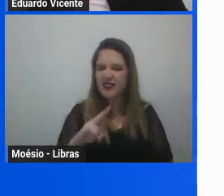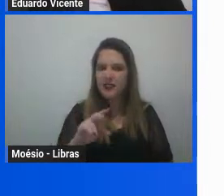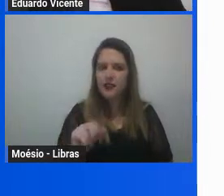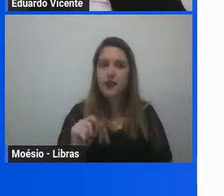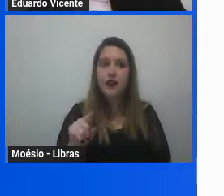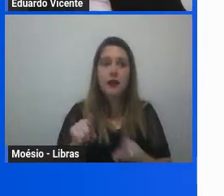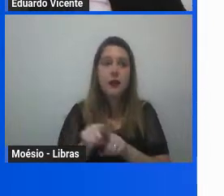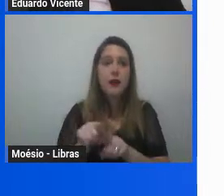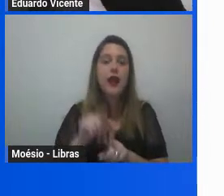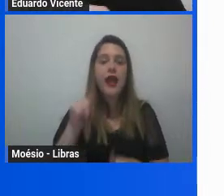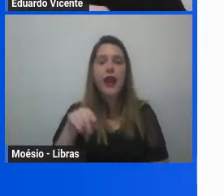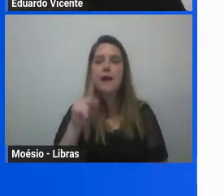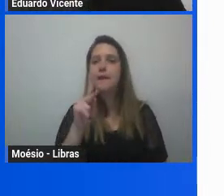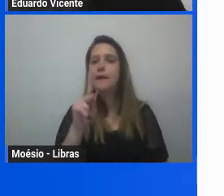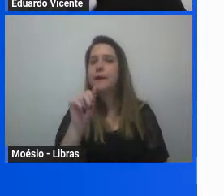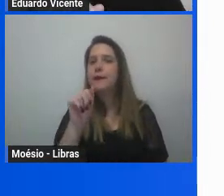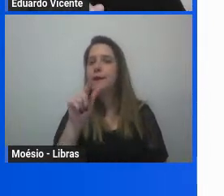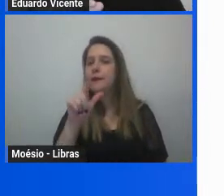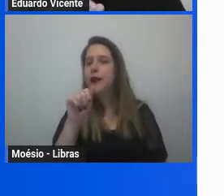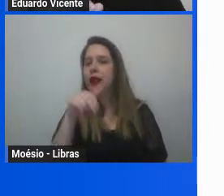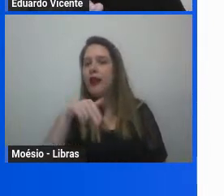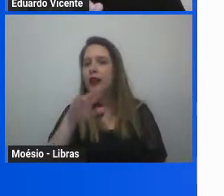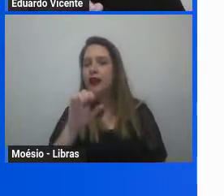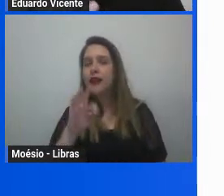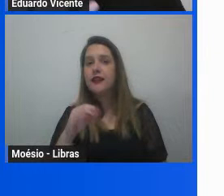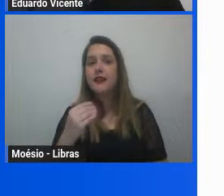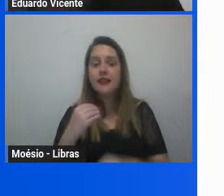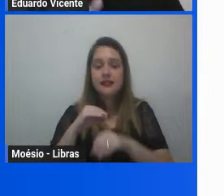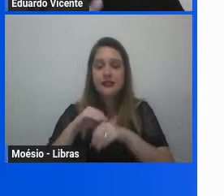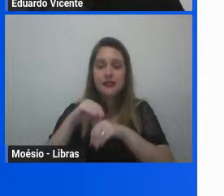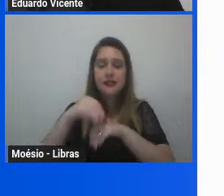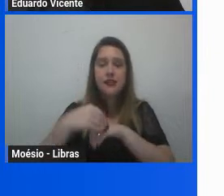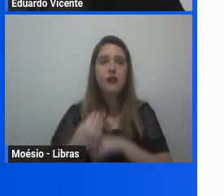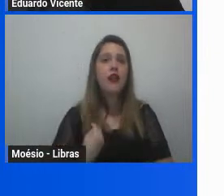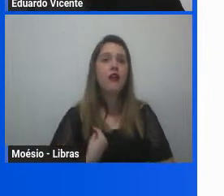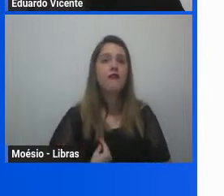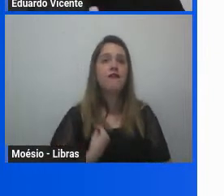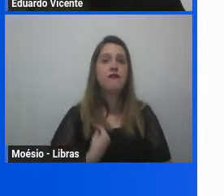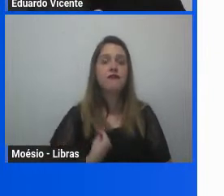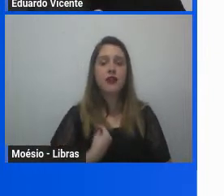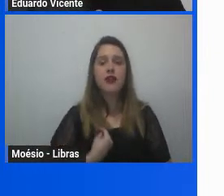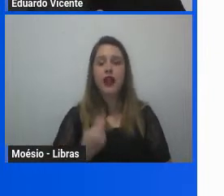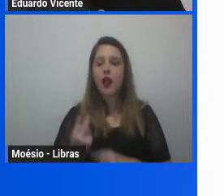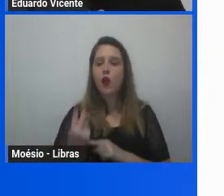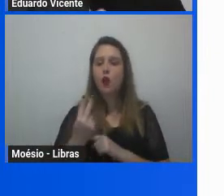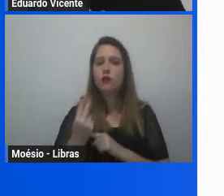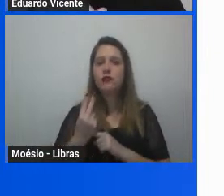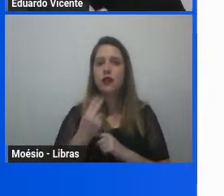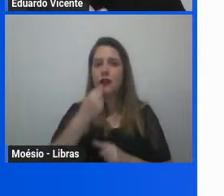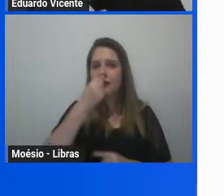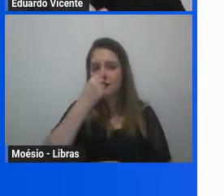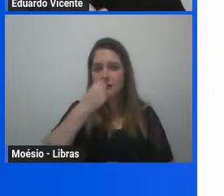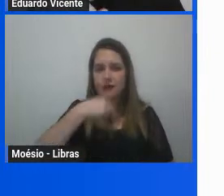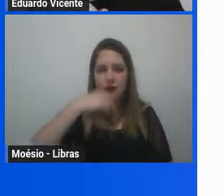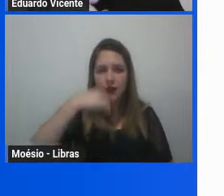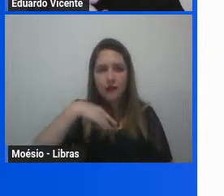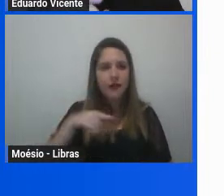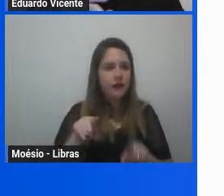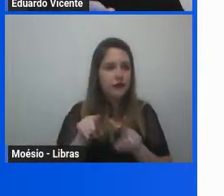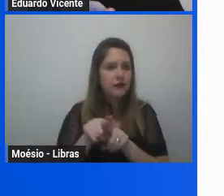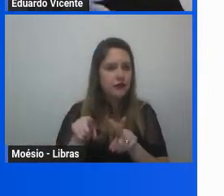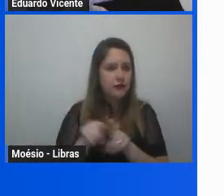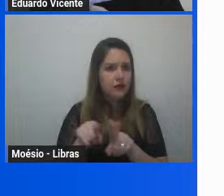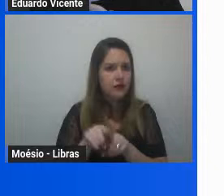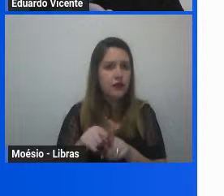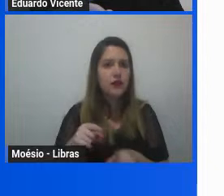plaquetas, né? Nossas células vivas, que ela contém o sangramento. Então, ali, ó, vai fazer o coágulo e